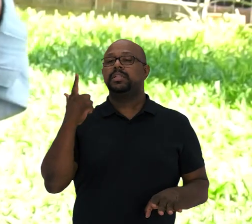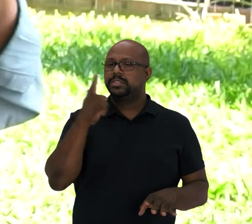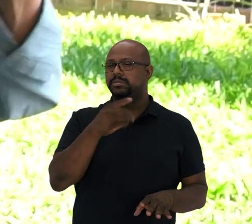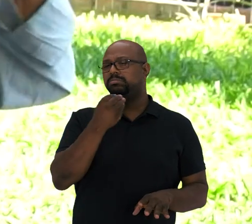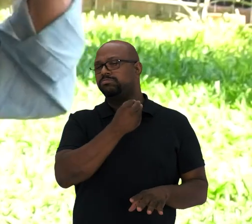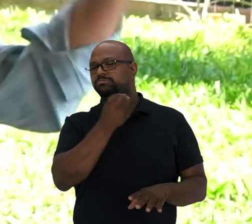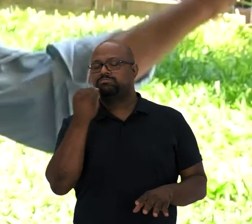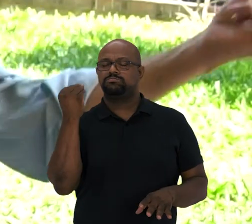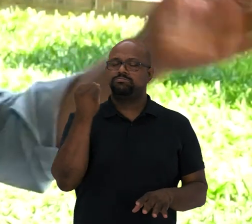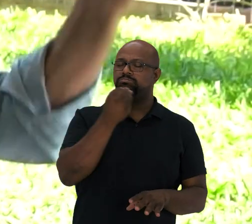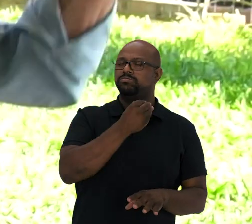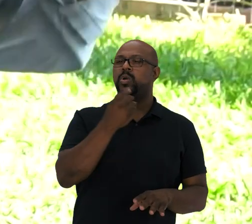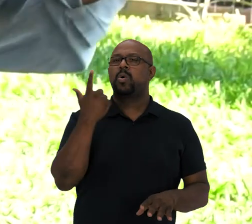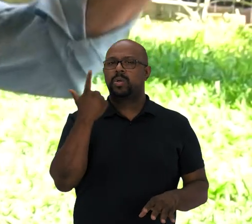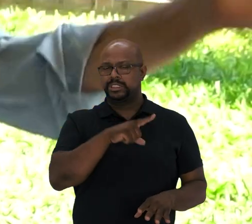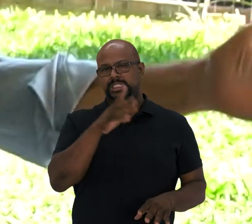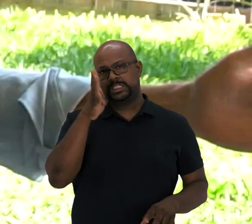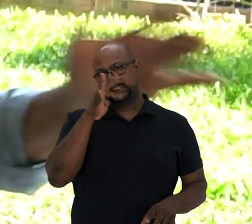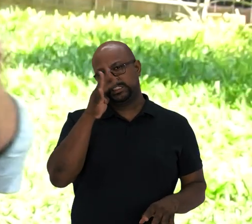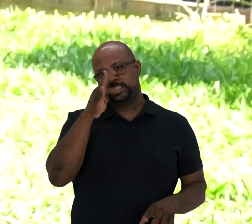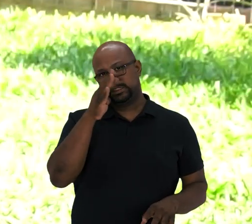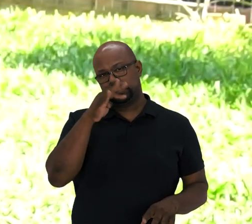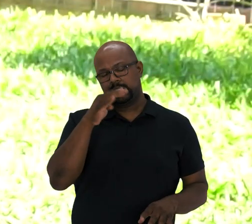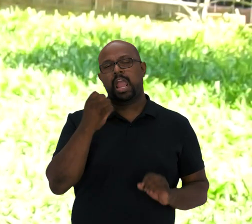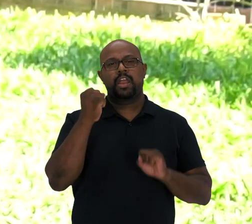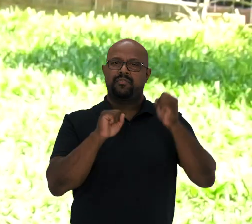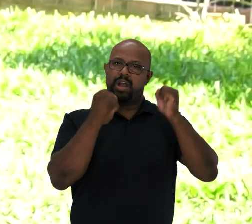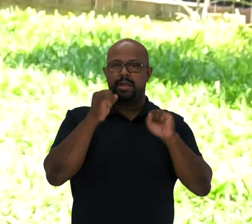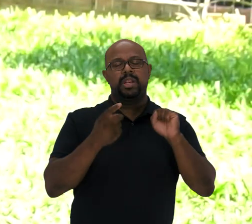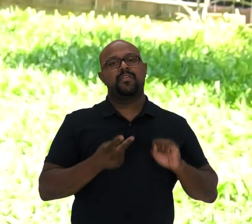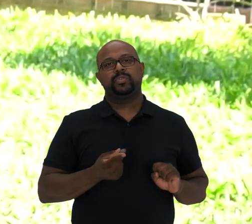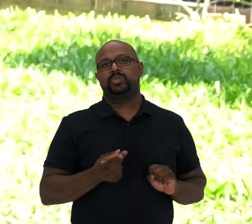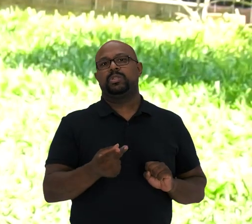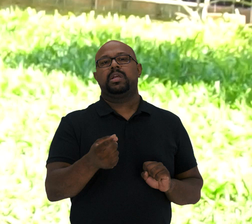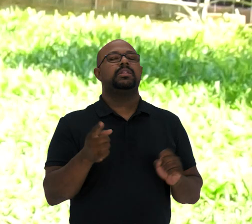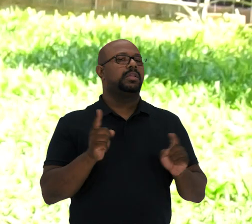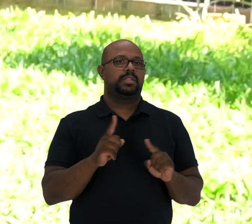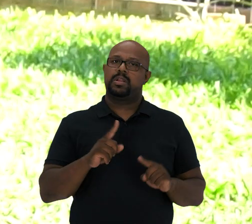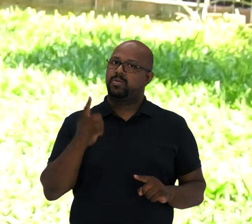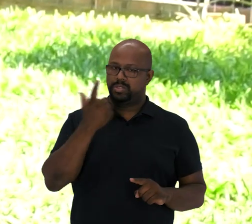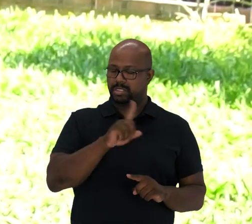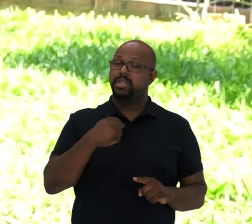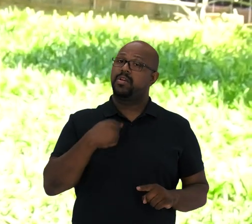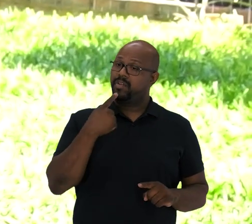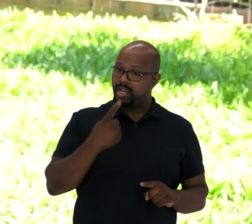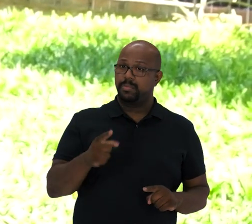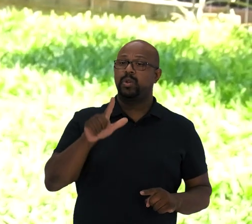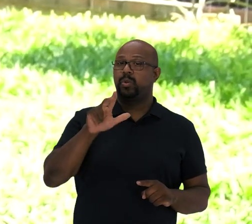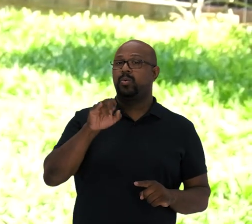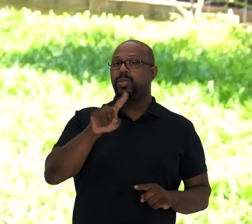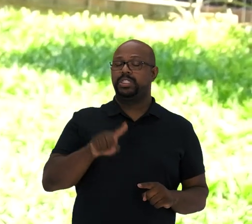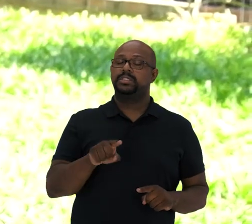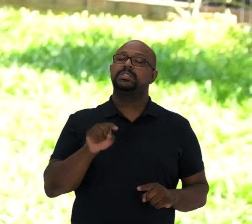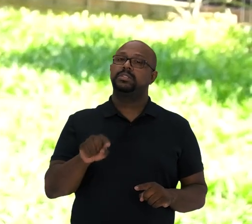eles conseguiriam manter a fábrica funcionando. E não chegou lá. Eu disse para o